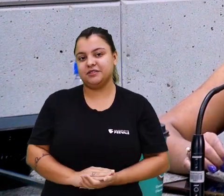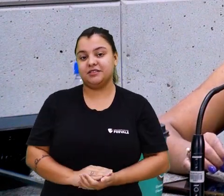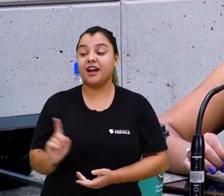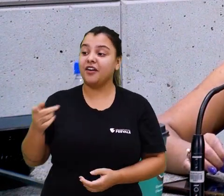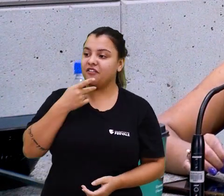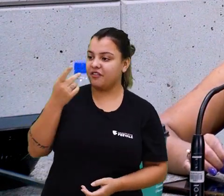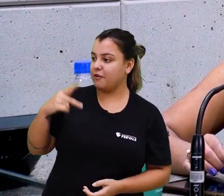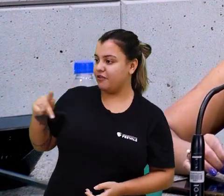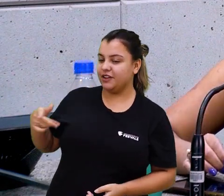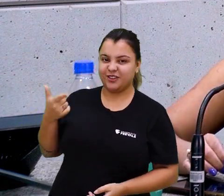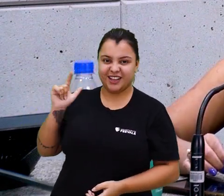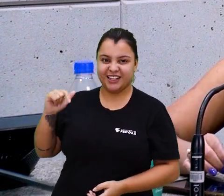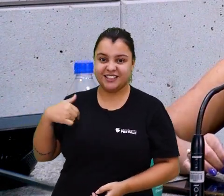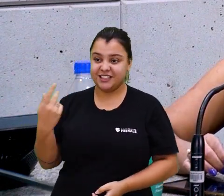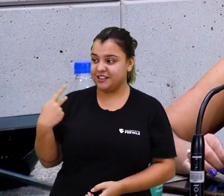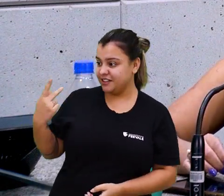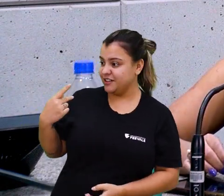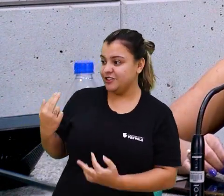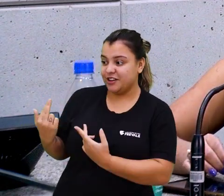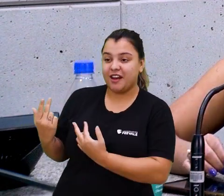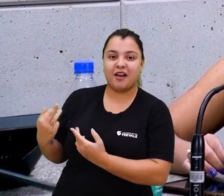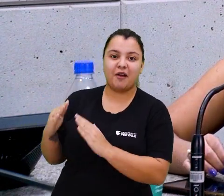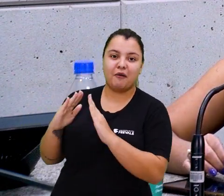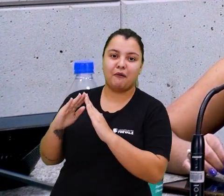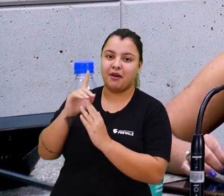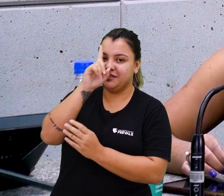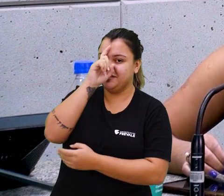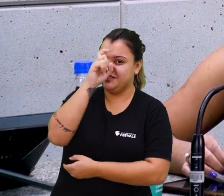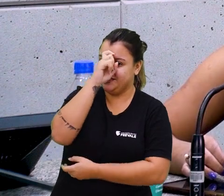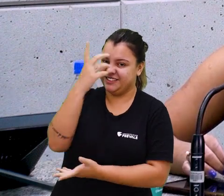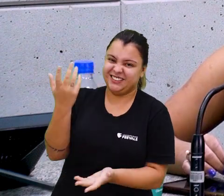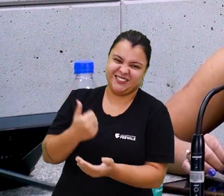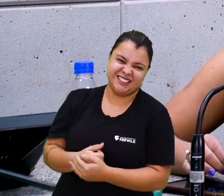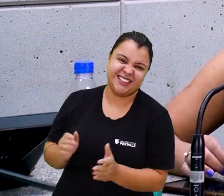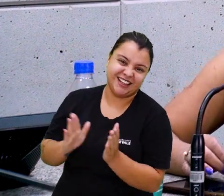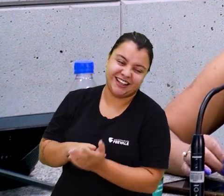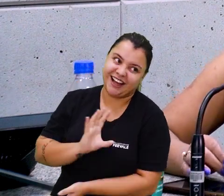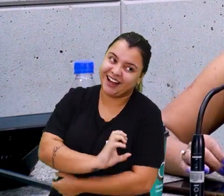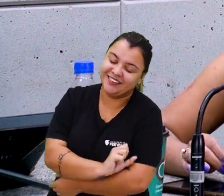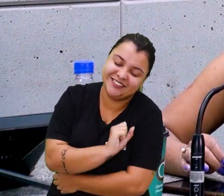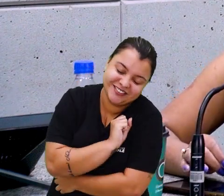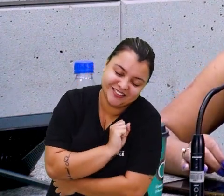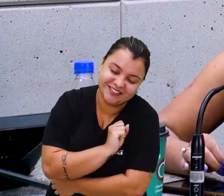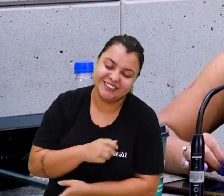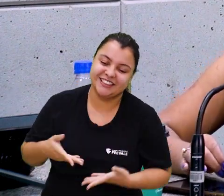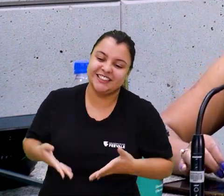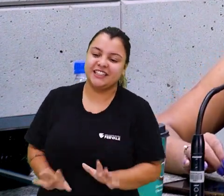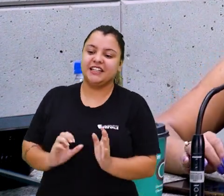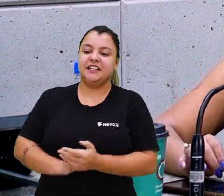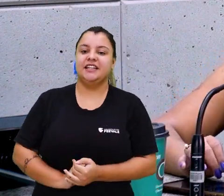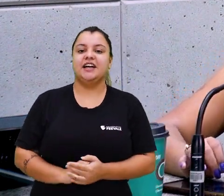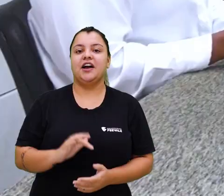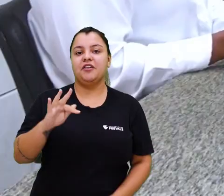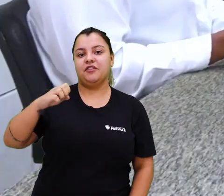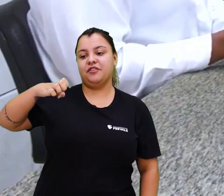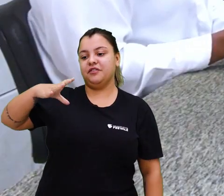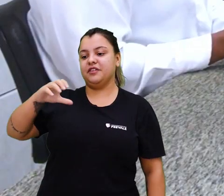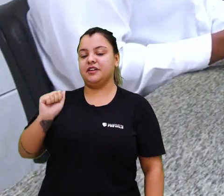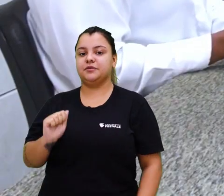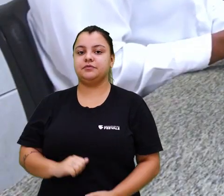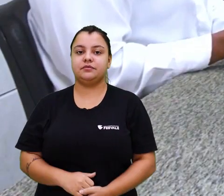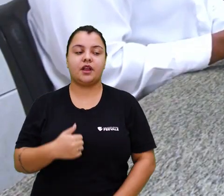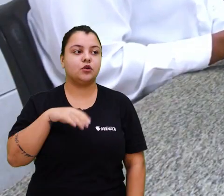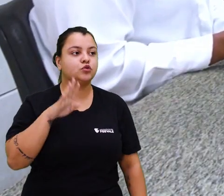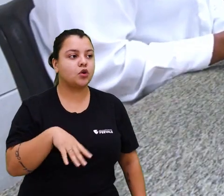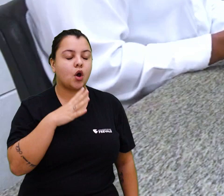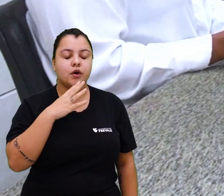vi a Prof falando a gente ncu no mesmo Hospital Amei que legal viu Legal cara cara eu só Conheci um